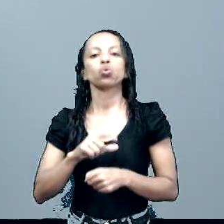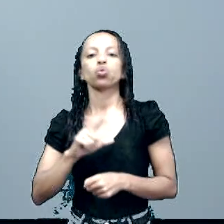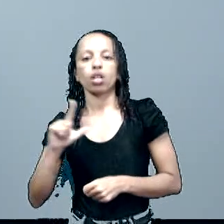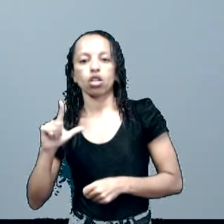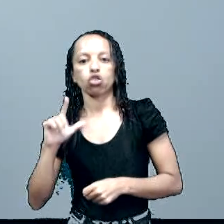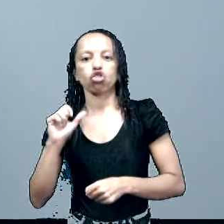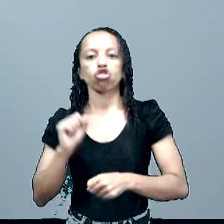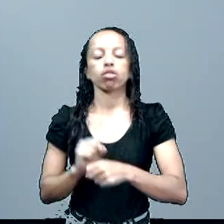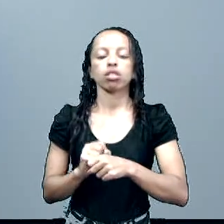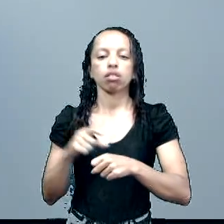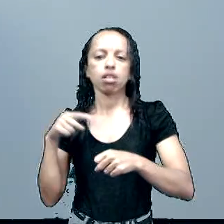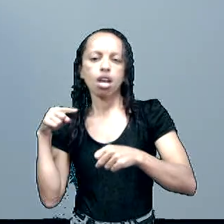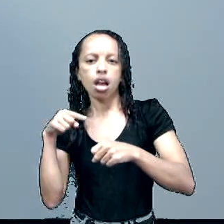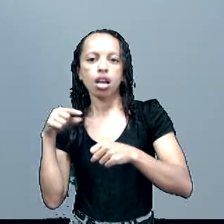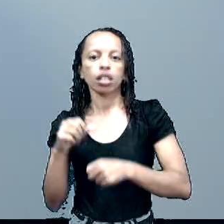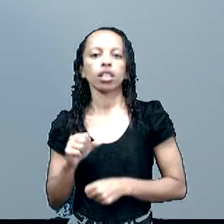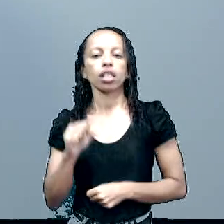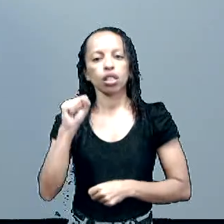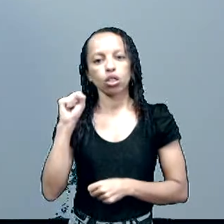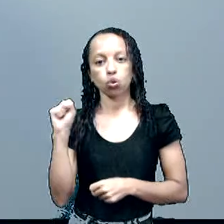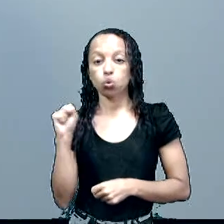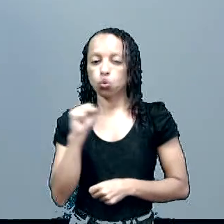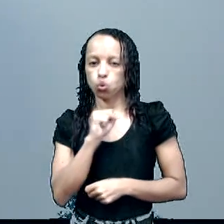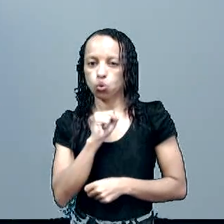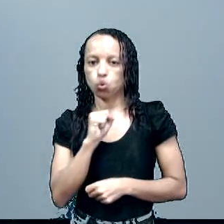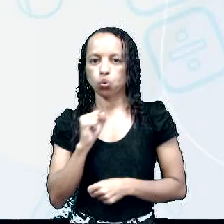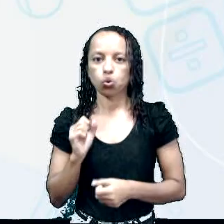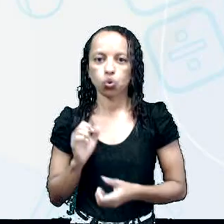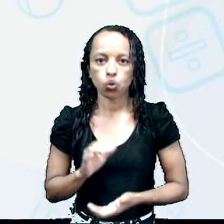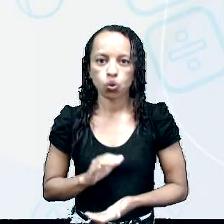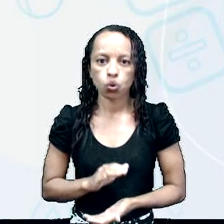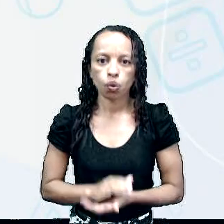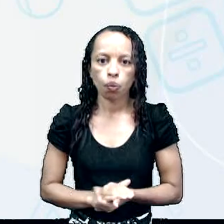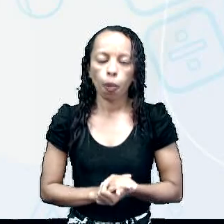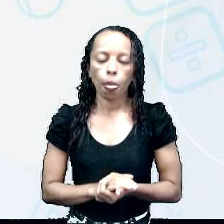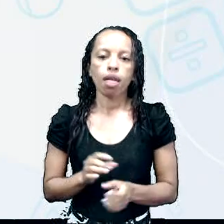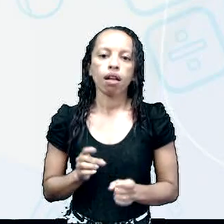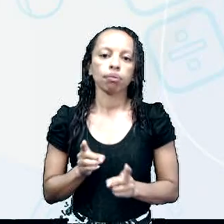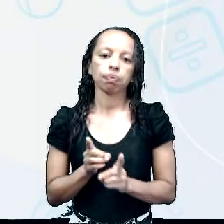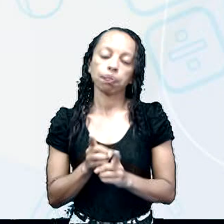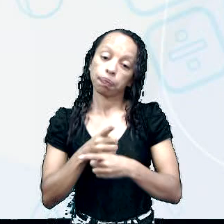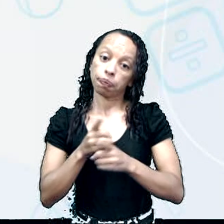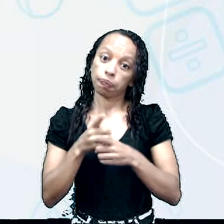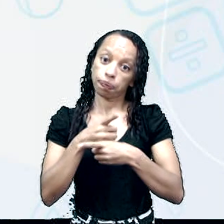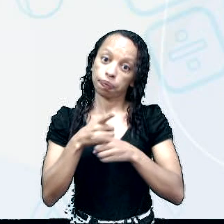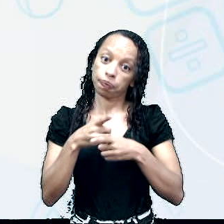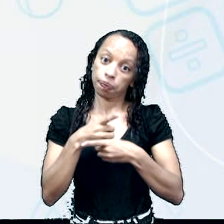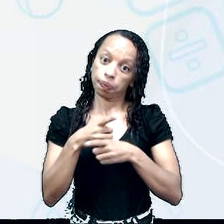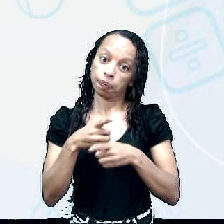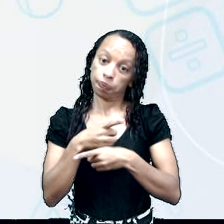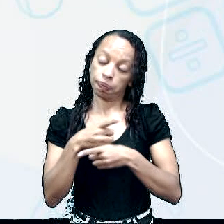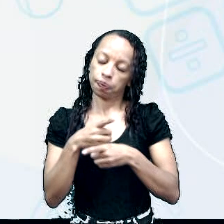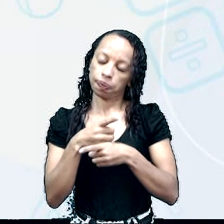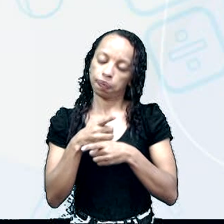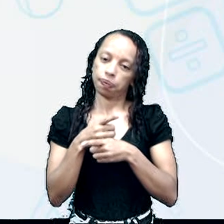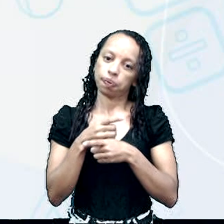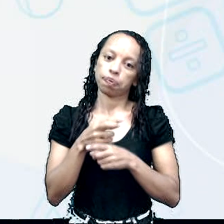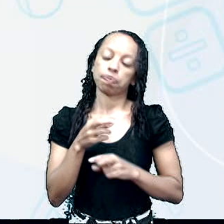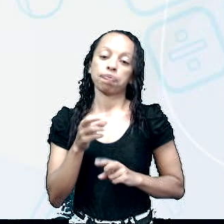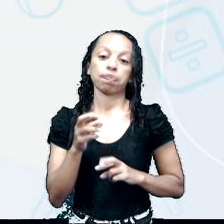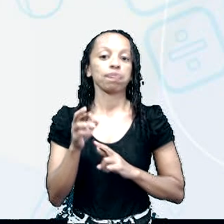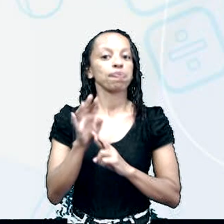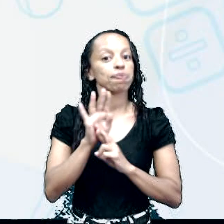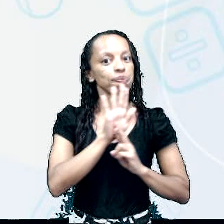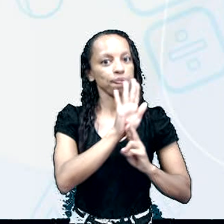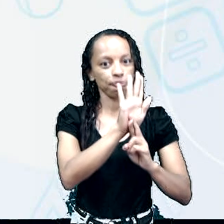rosa dos ventos é uma ferramenta é uma figura usada para representar a diferenças